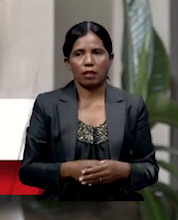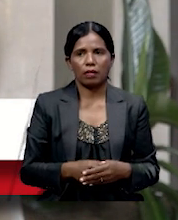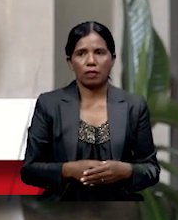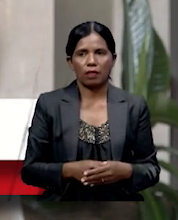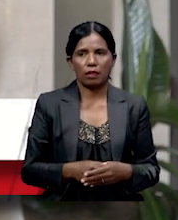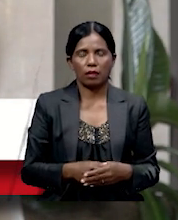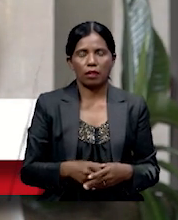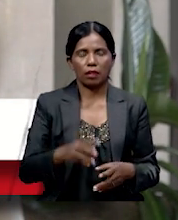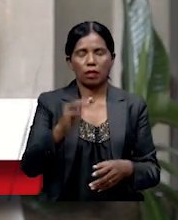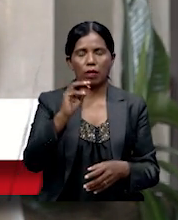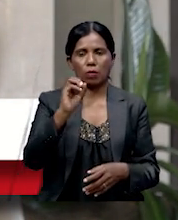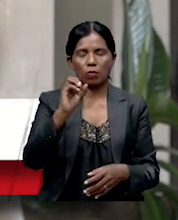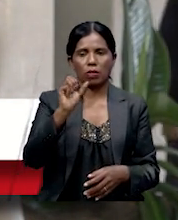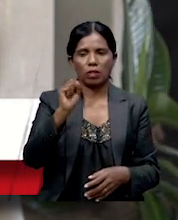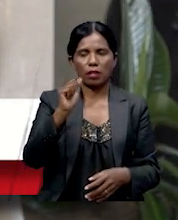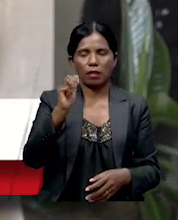Moçambique,